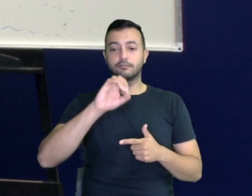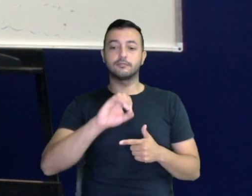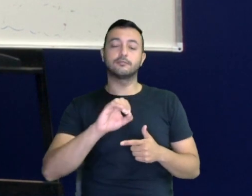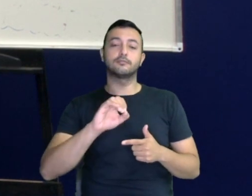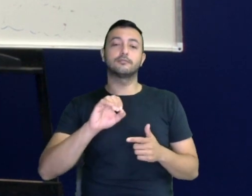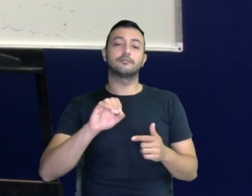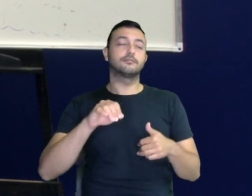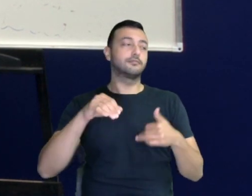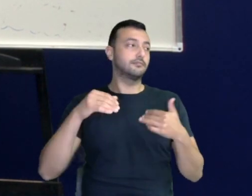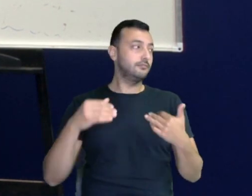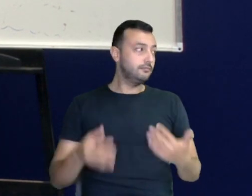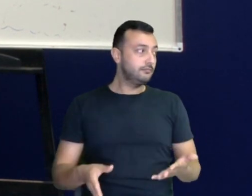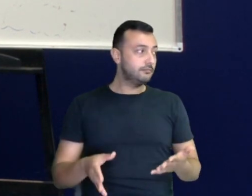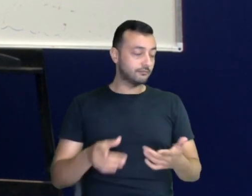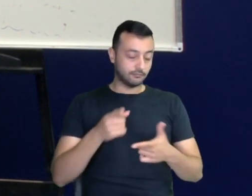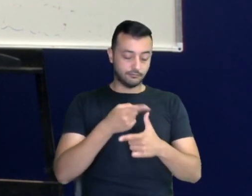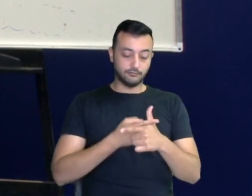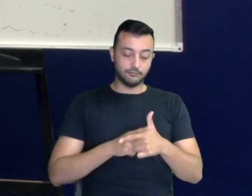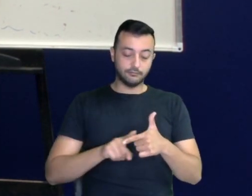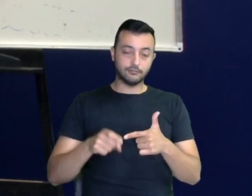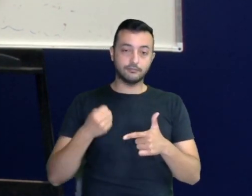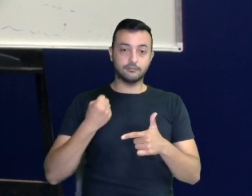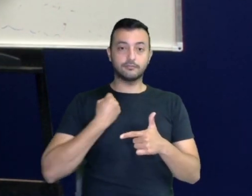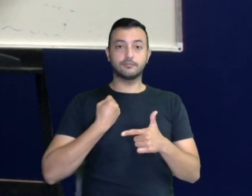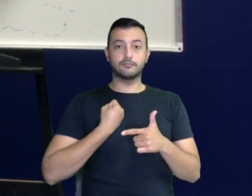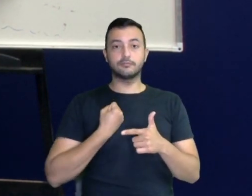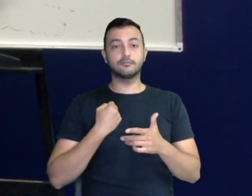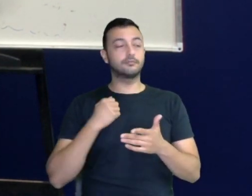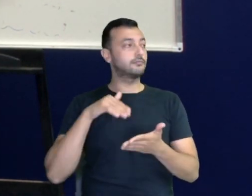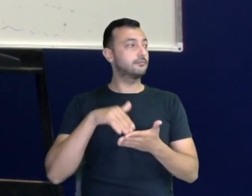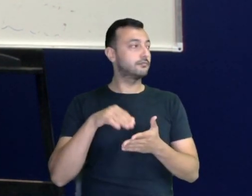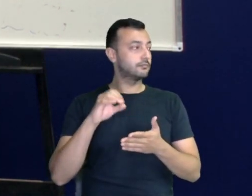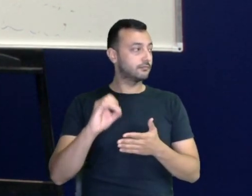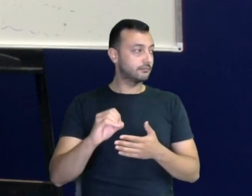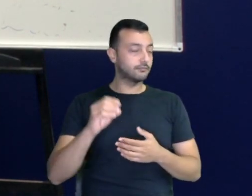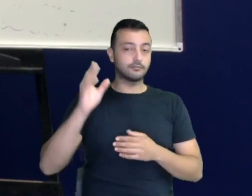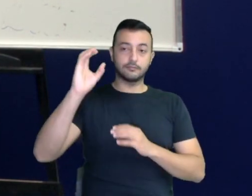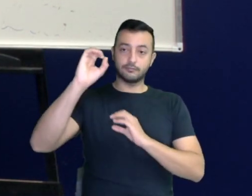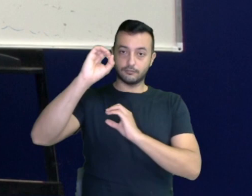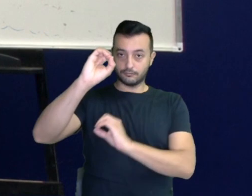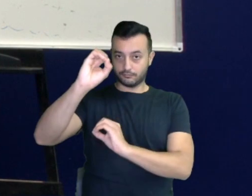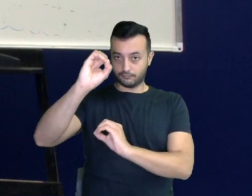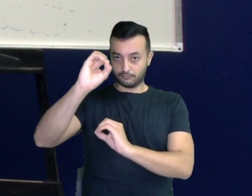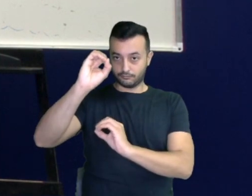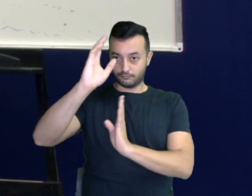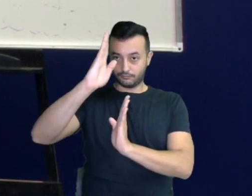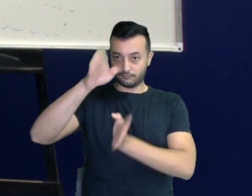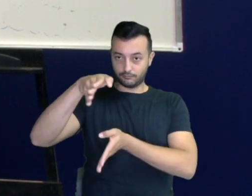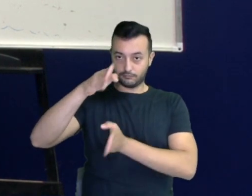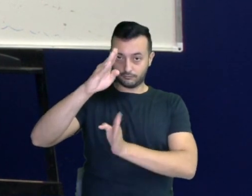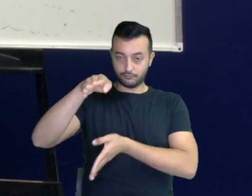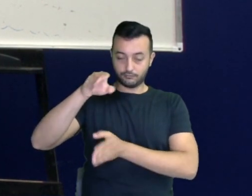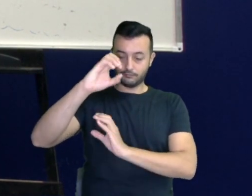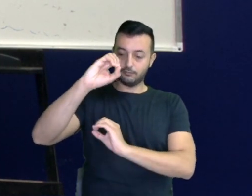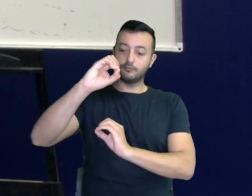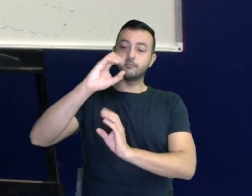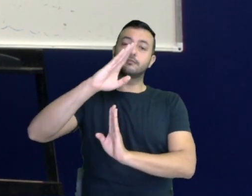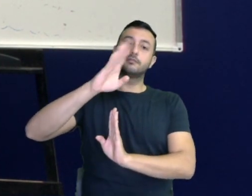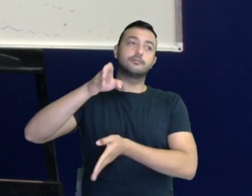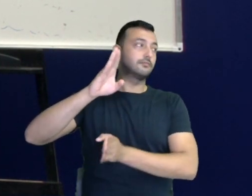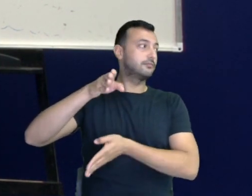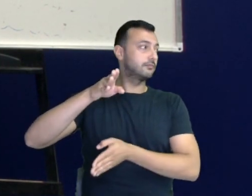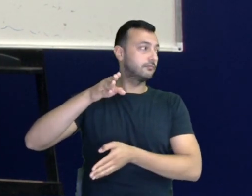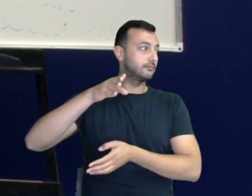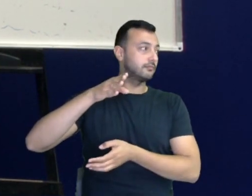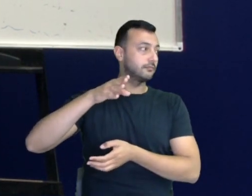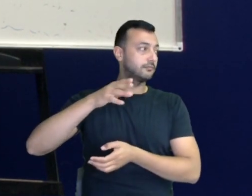10. No caso, uma divisão com números que terminam em zero, a gente cancela os zeros dos dois